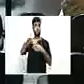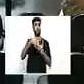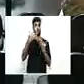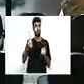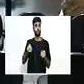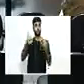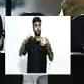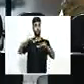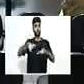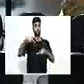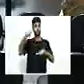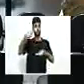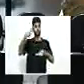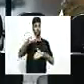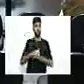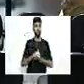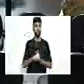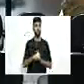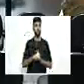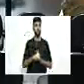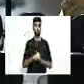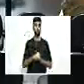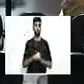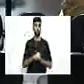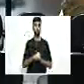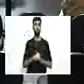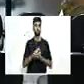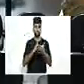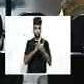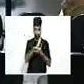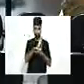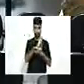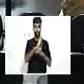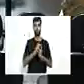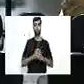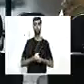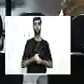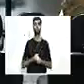vereadores favoráveis permaneçam Como estão projeto